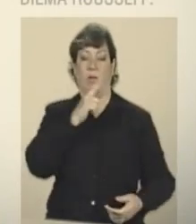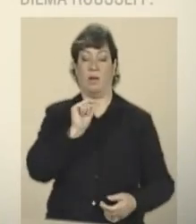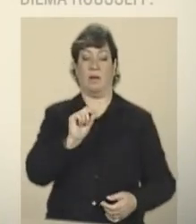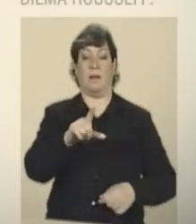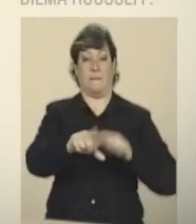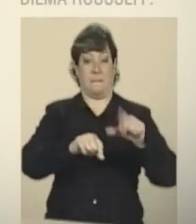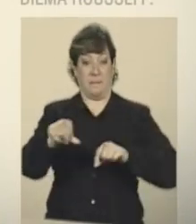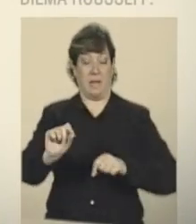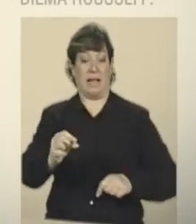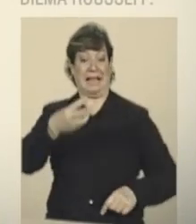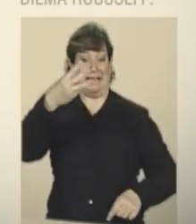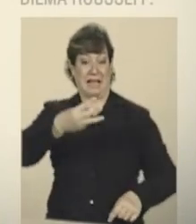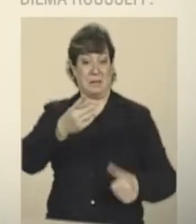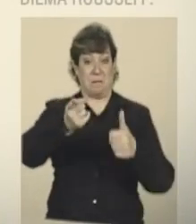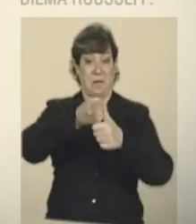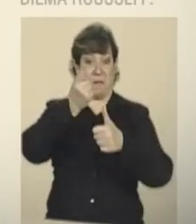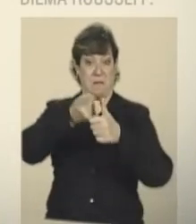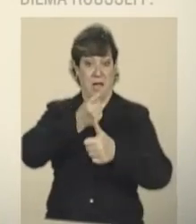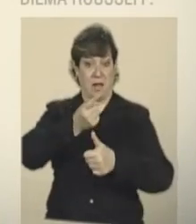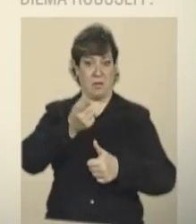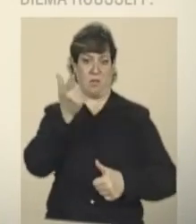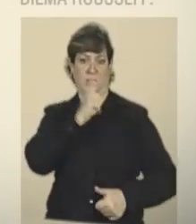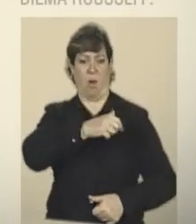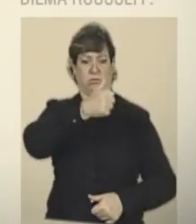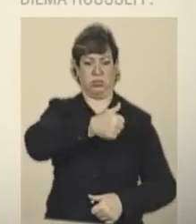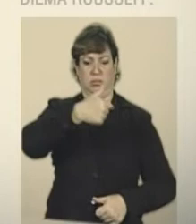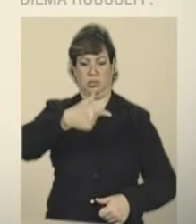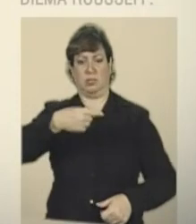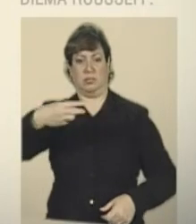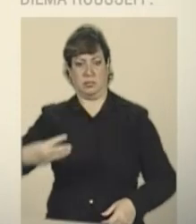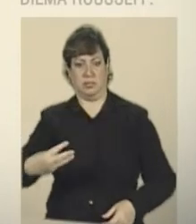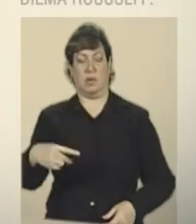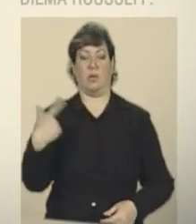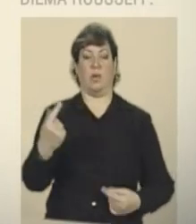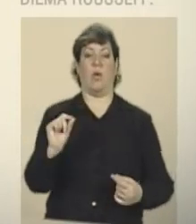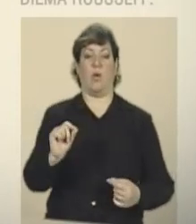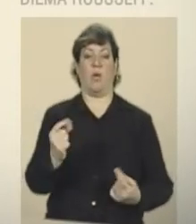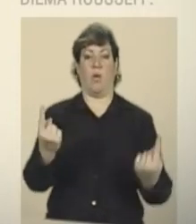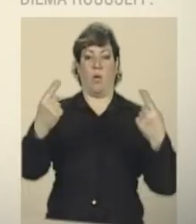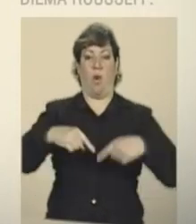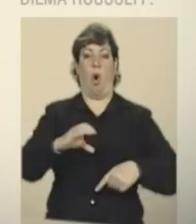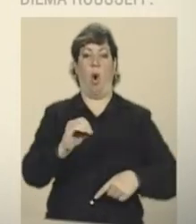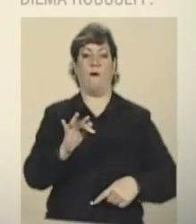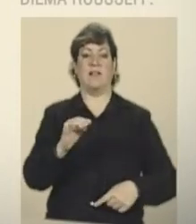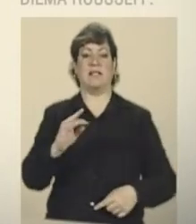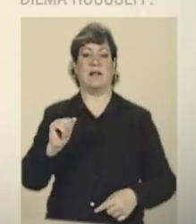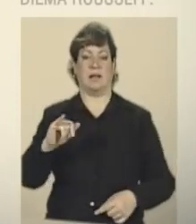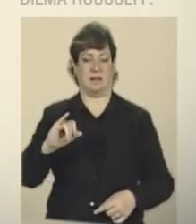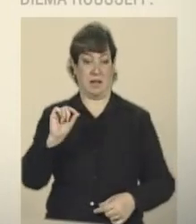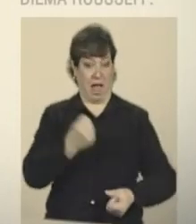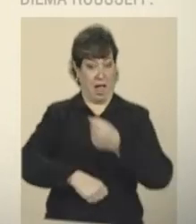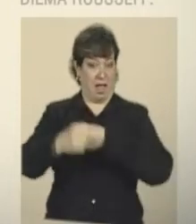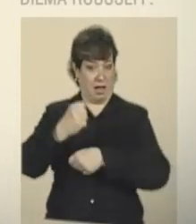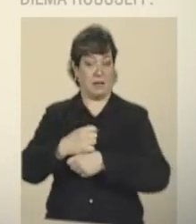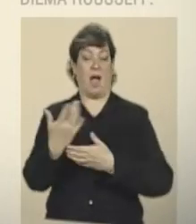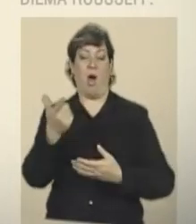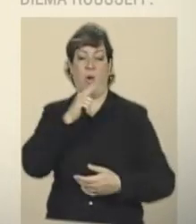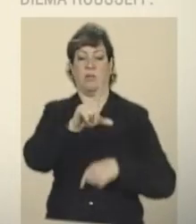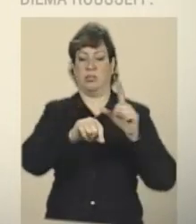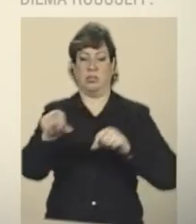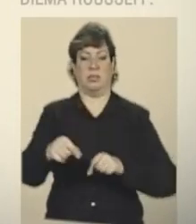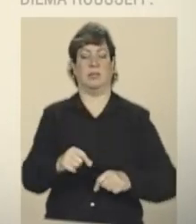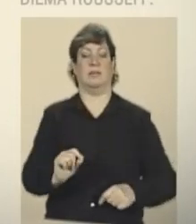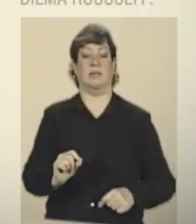selecionados os três primeiros colocados nas competições oficiais do ano anterior e aqueles que